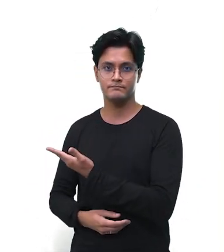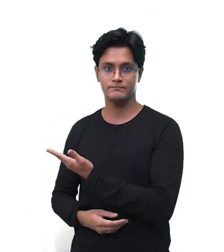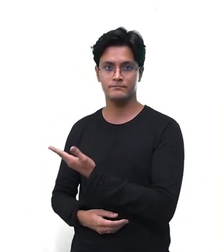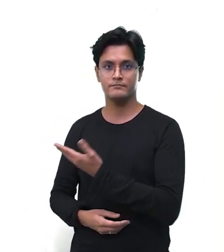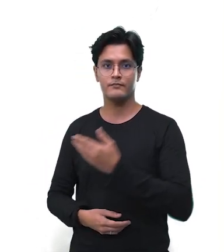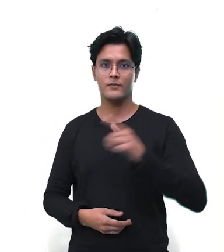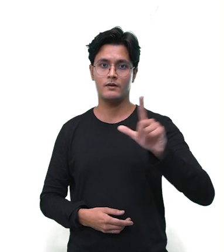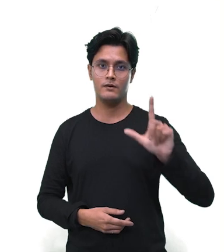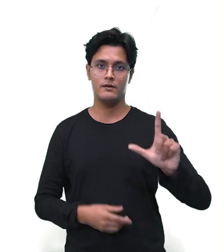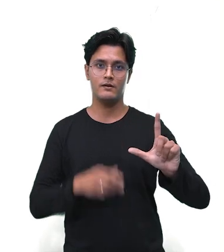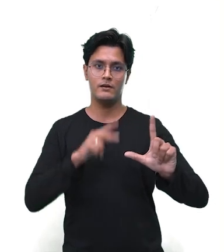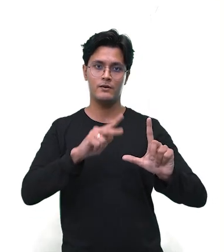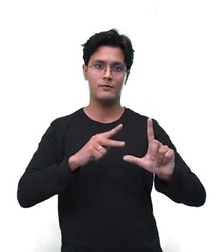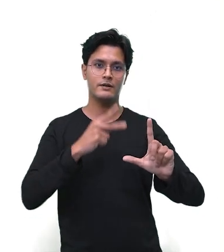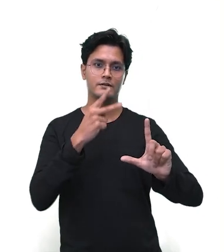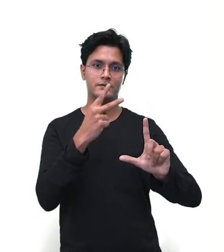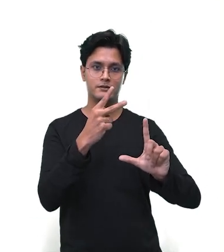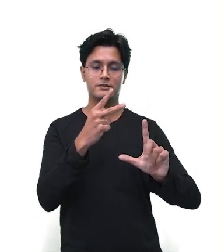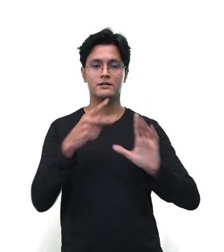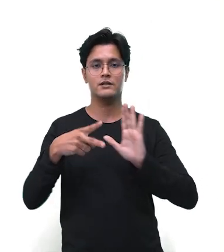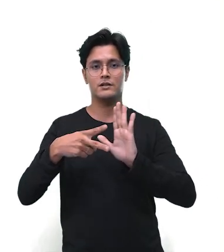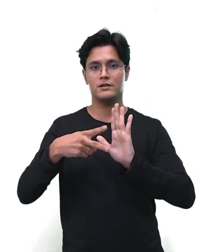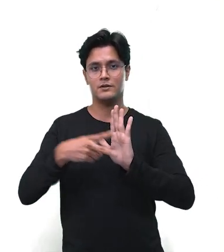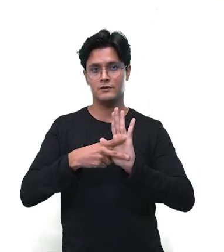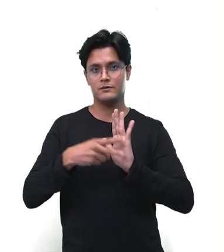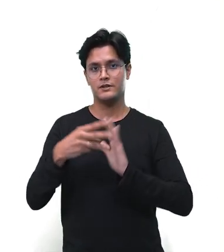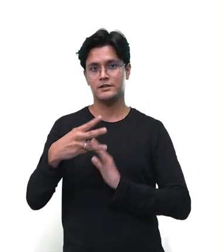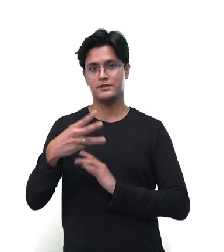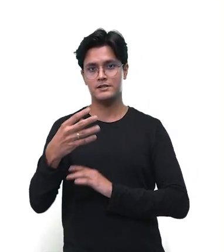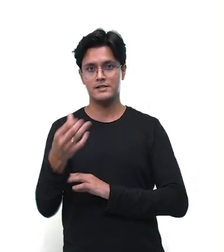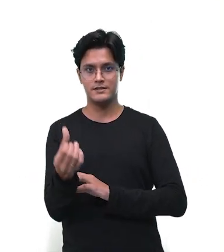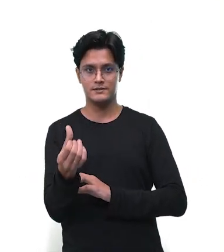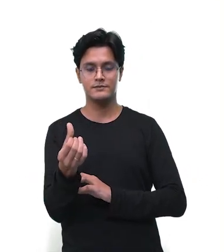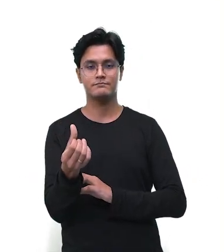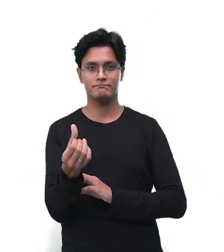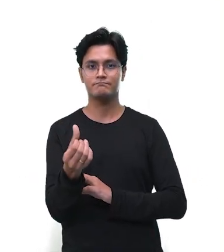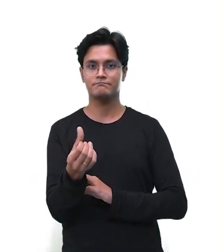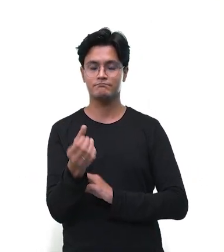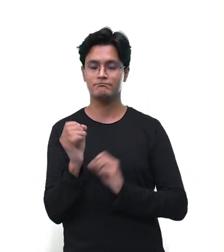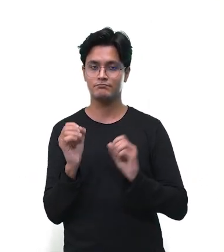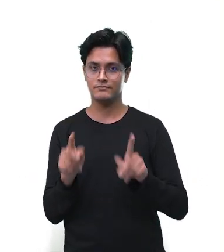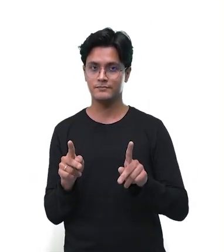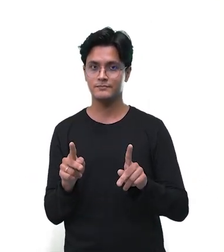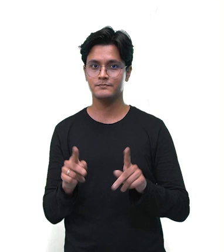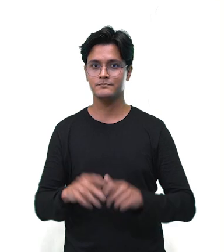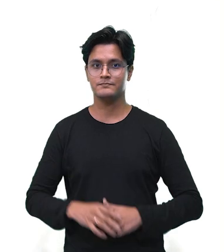L elevado ao quadrado igual a 36. Tudo bem?